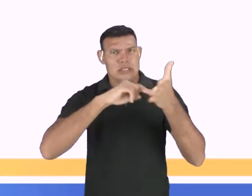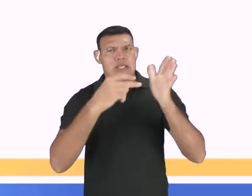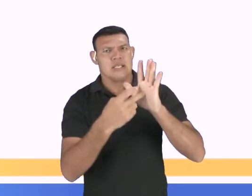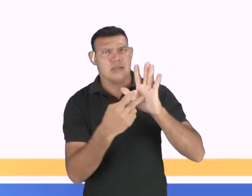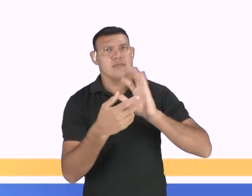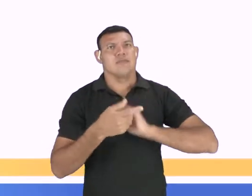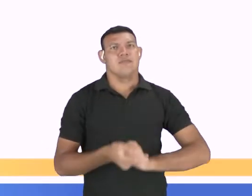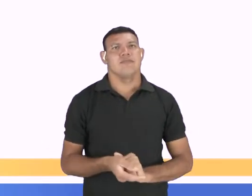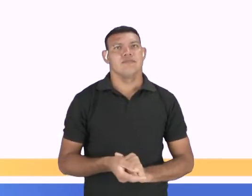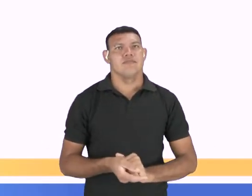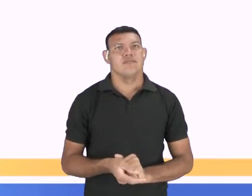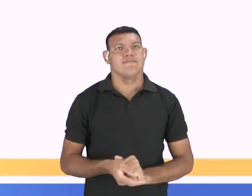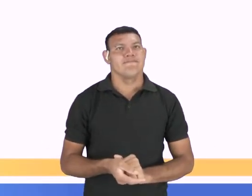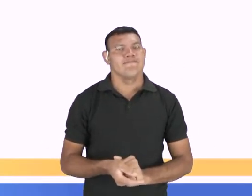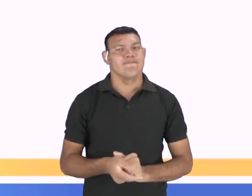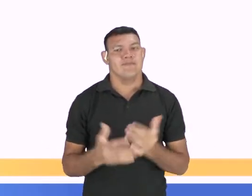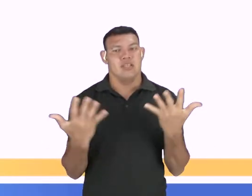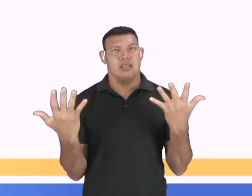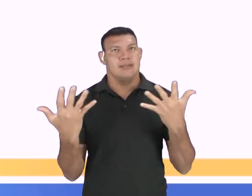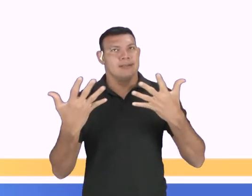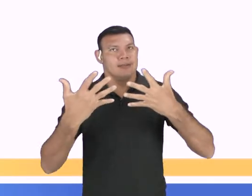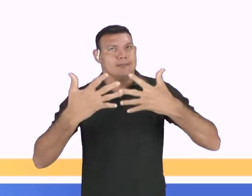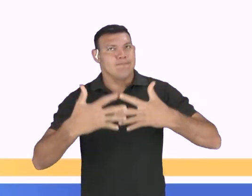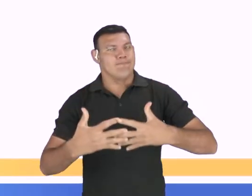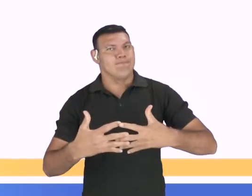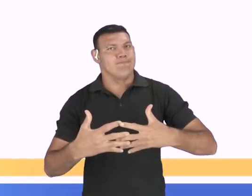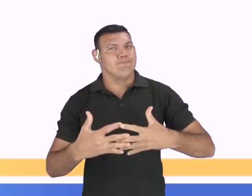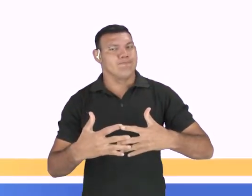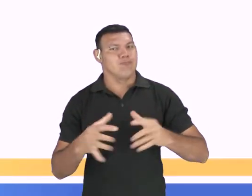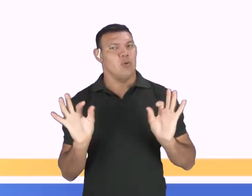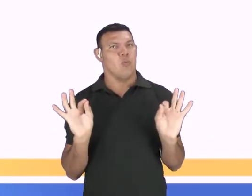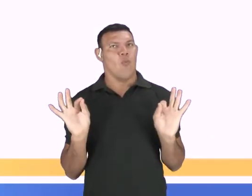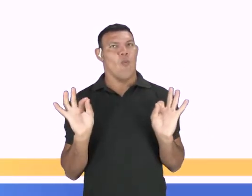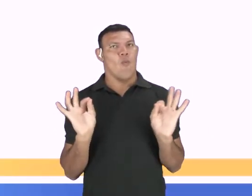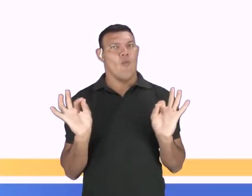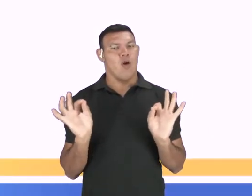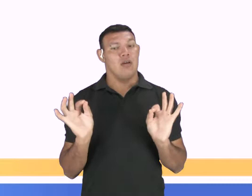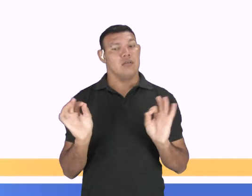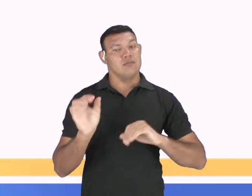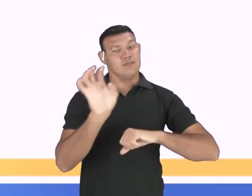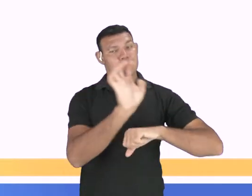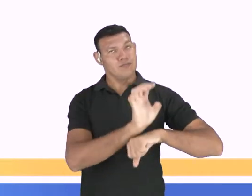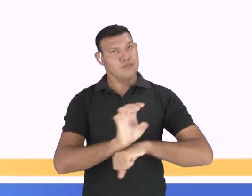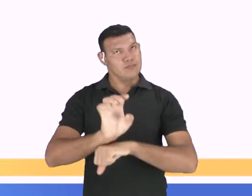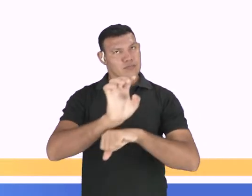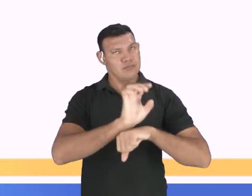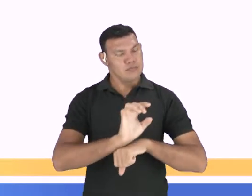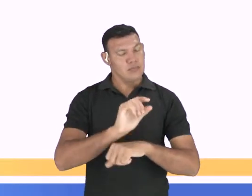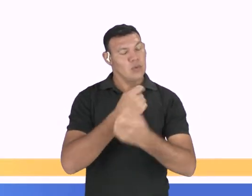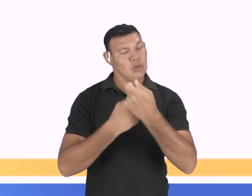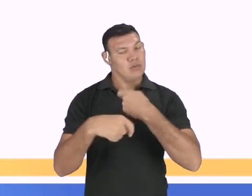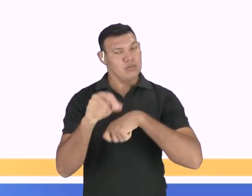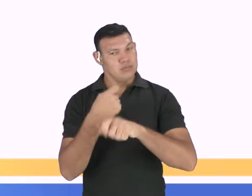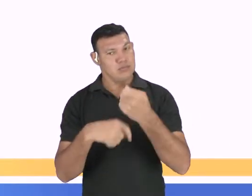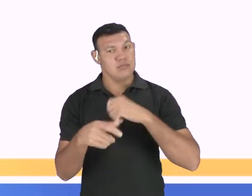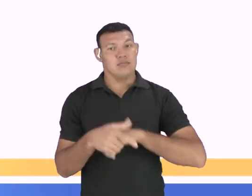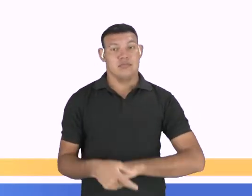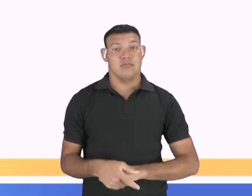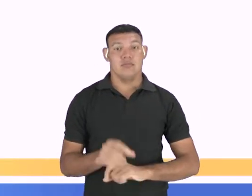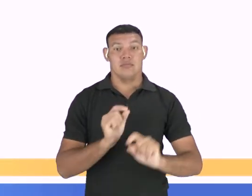cima fala sobre a pouca interferência do Estado na economia. Ou seja, no liberalismo econômico, no sistema